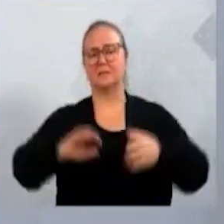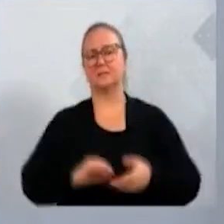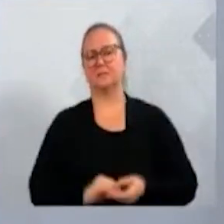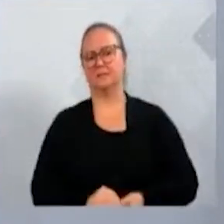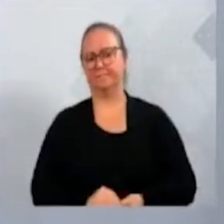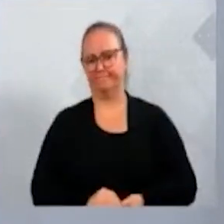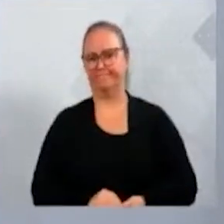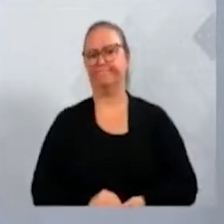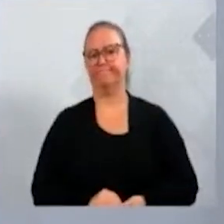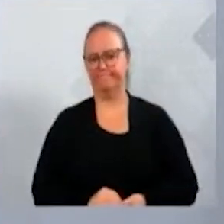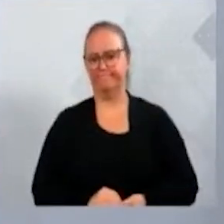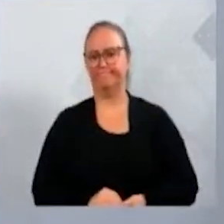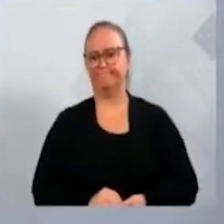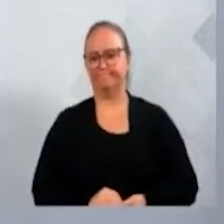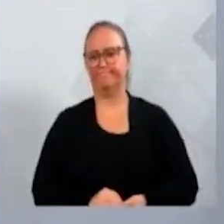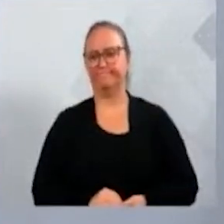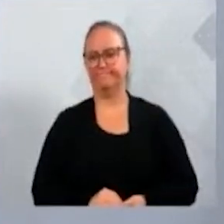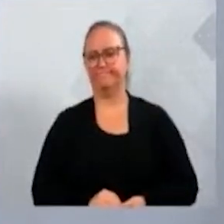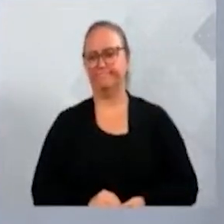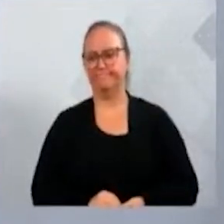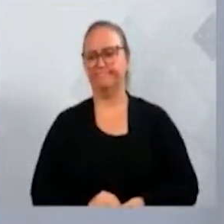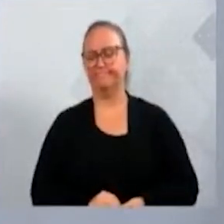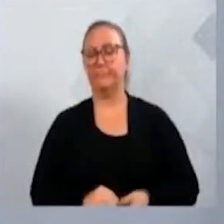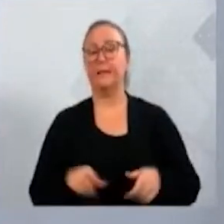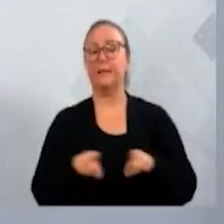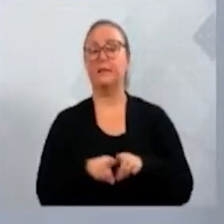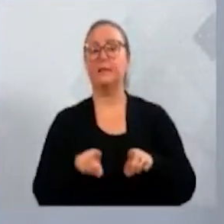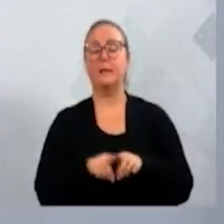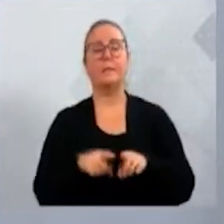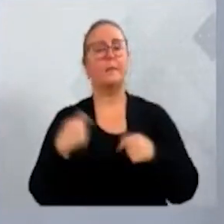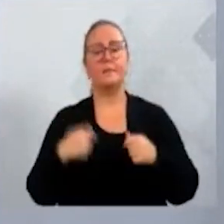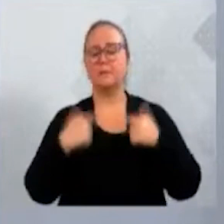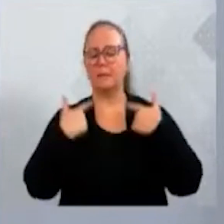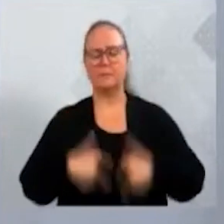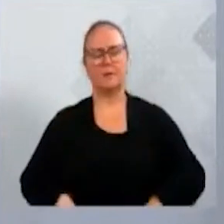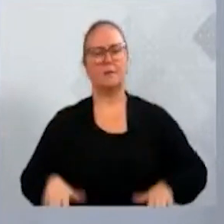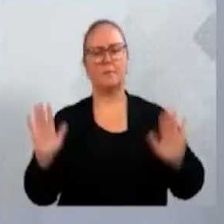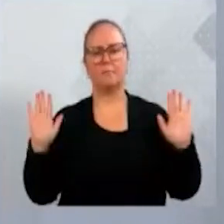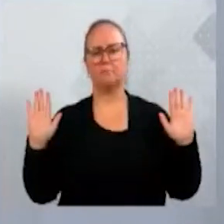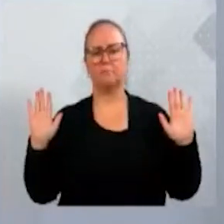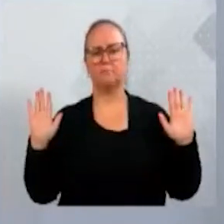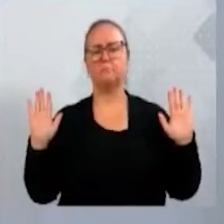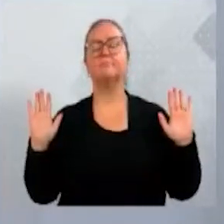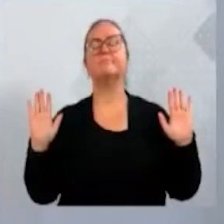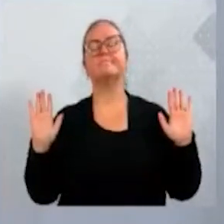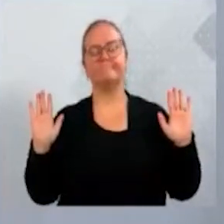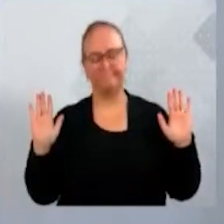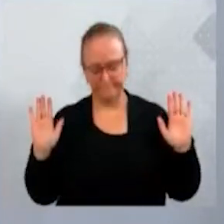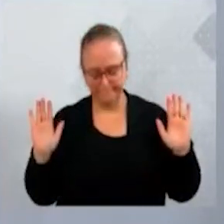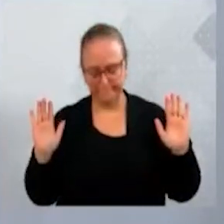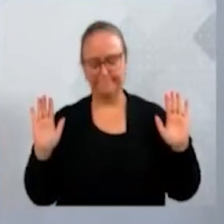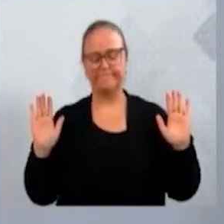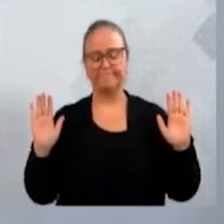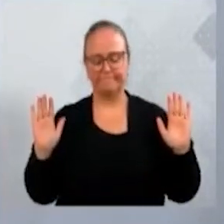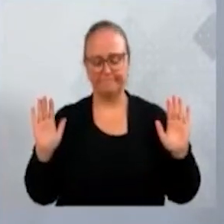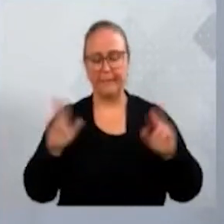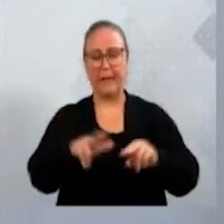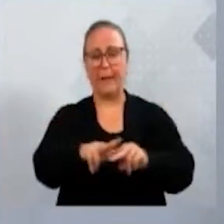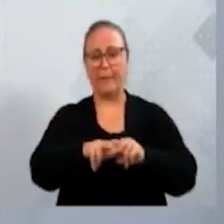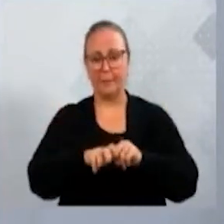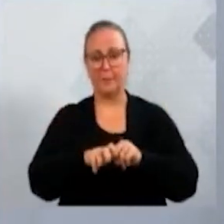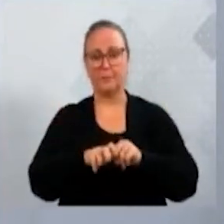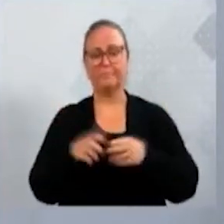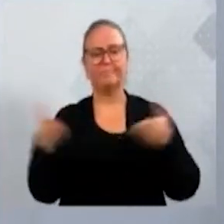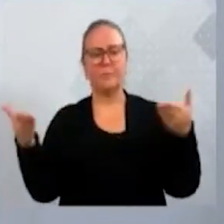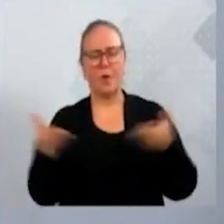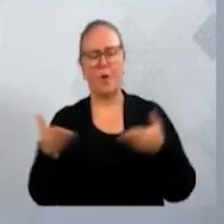possível E acima de tudo Imparcial por isso hoje eu estou aqui fazendo uma singela